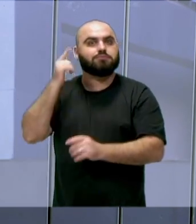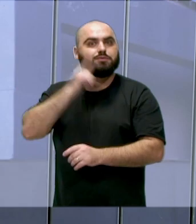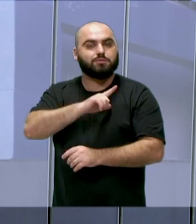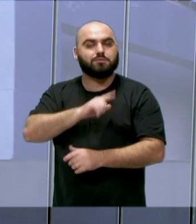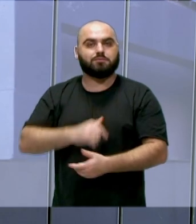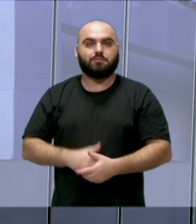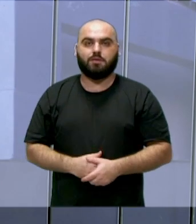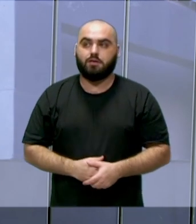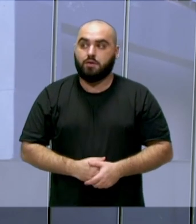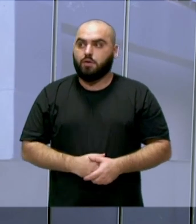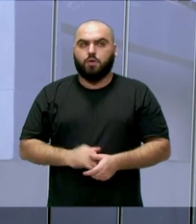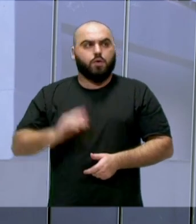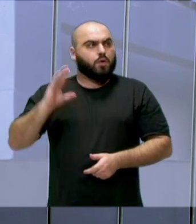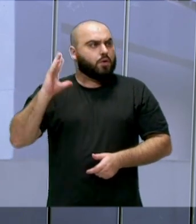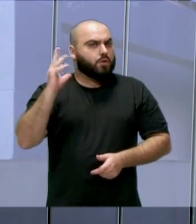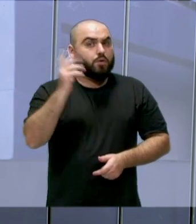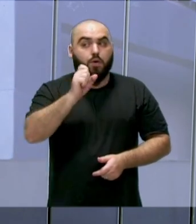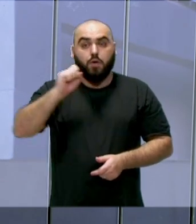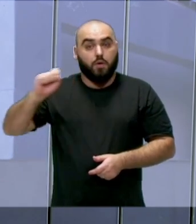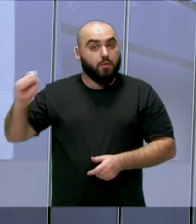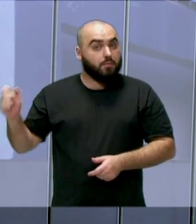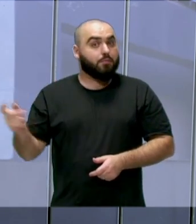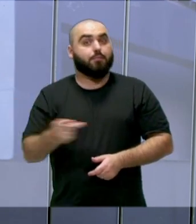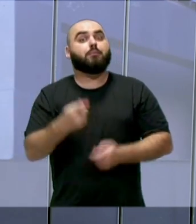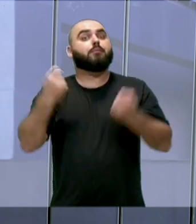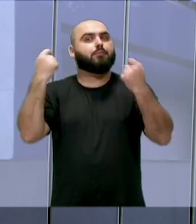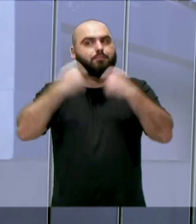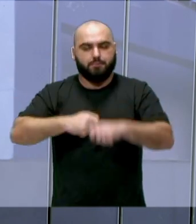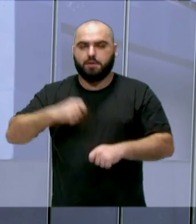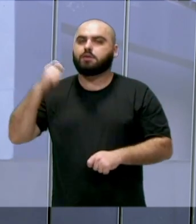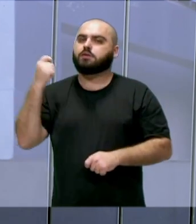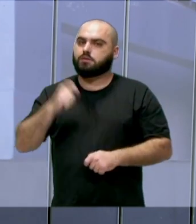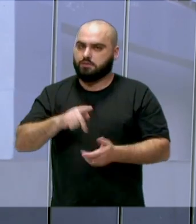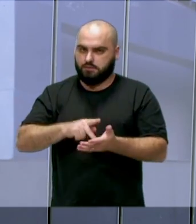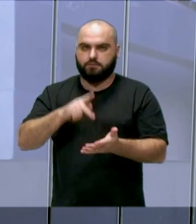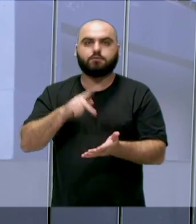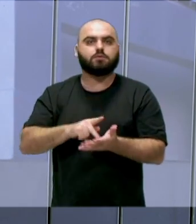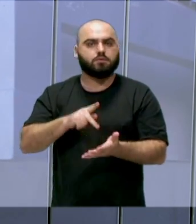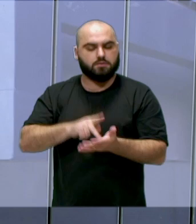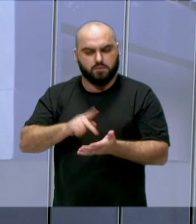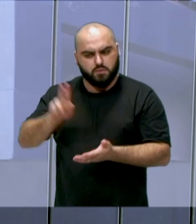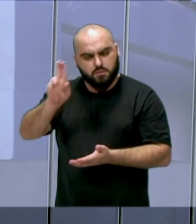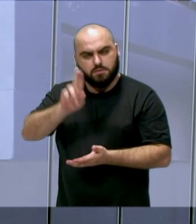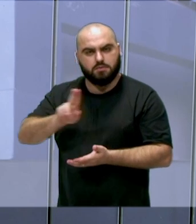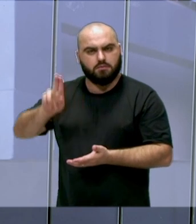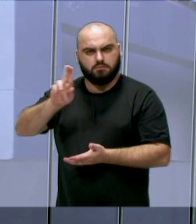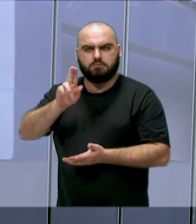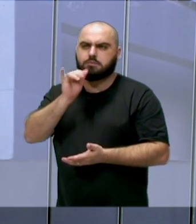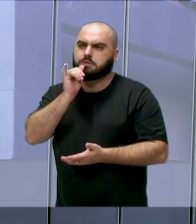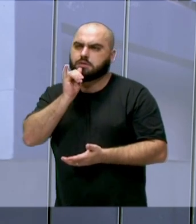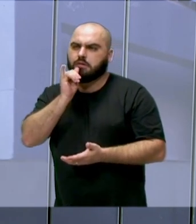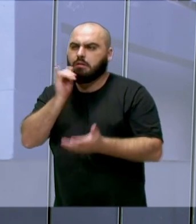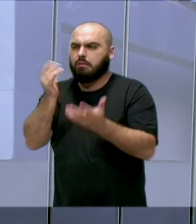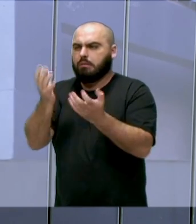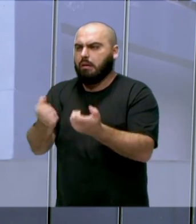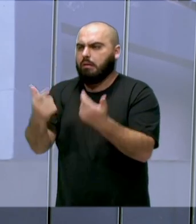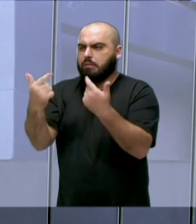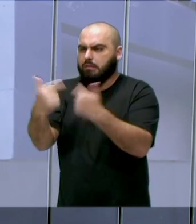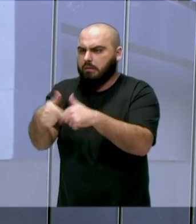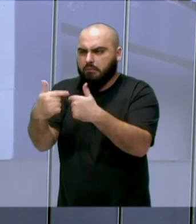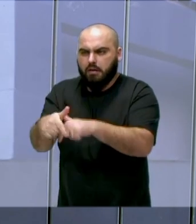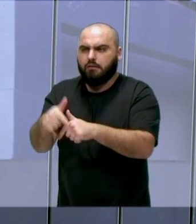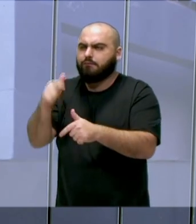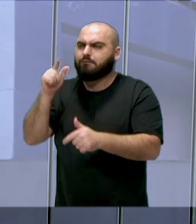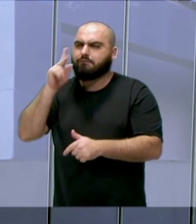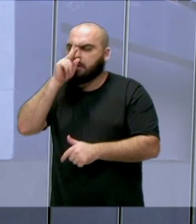tem que ser muito bem aproveitada. Quando se quer fazer um trabalho independente do tempo, eu acho